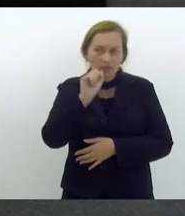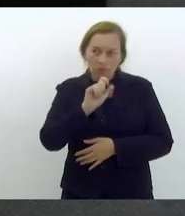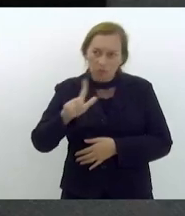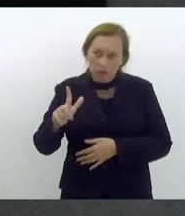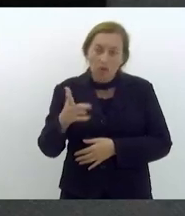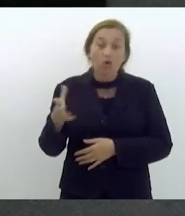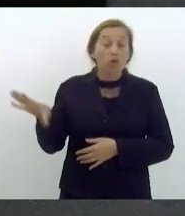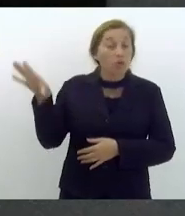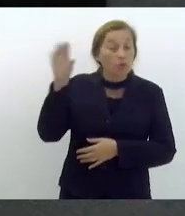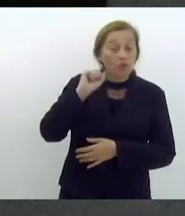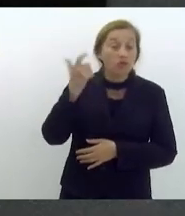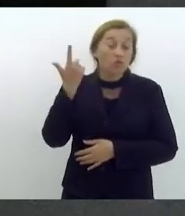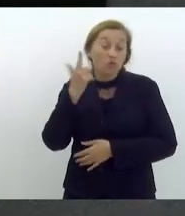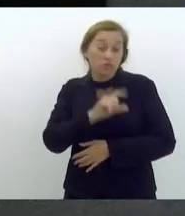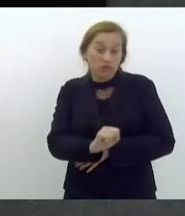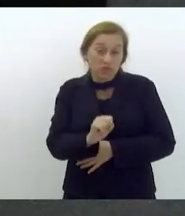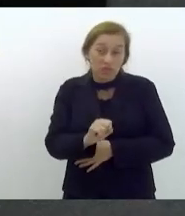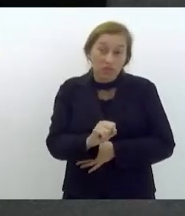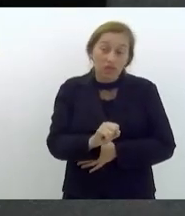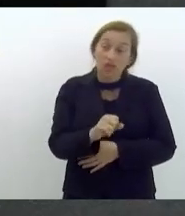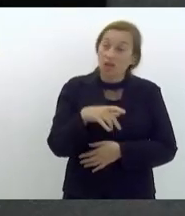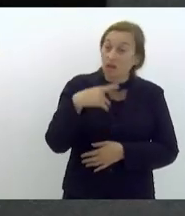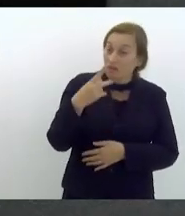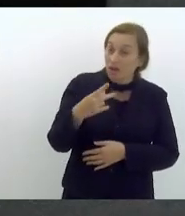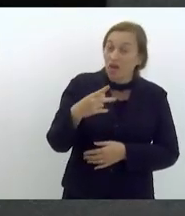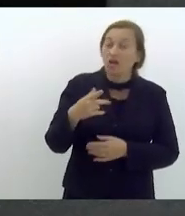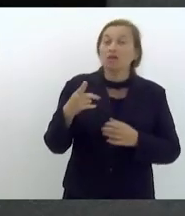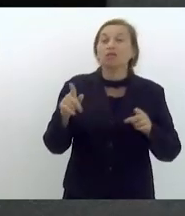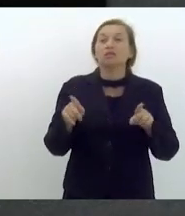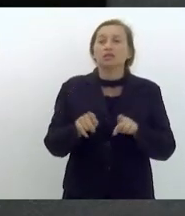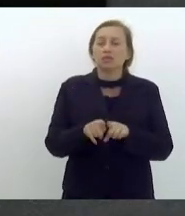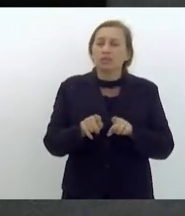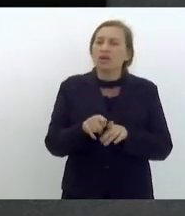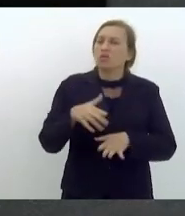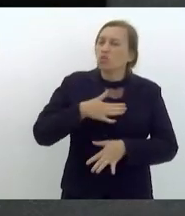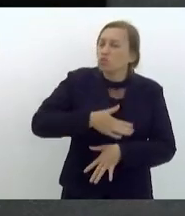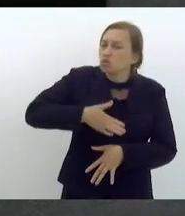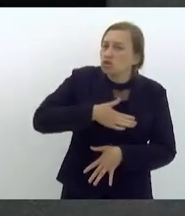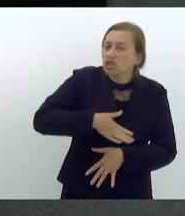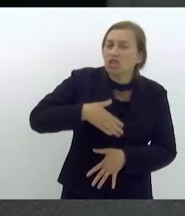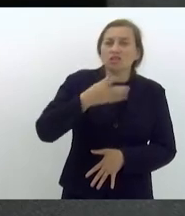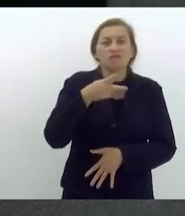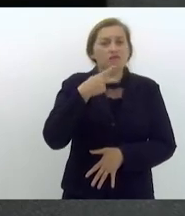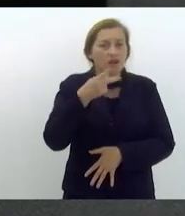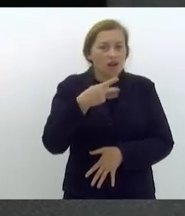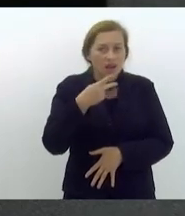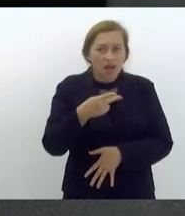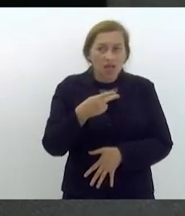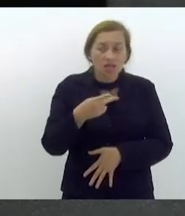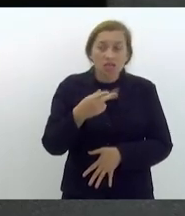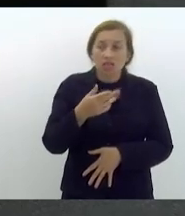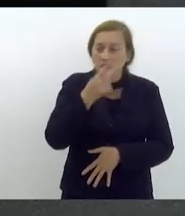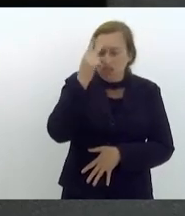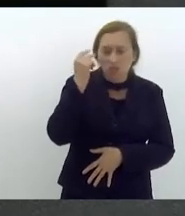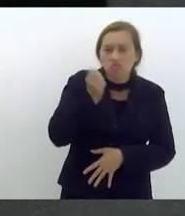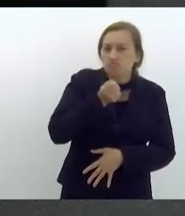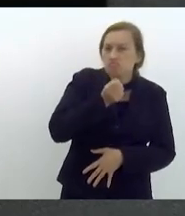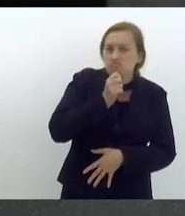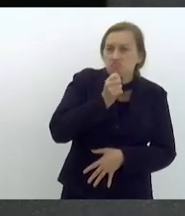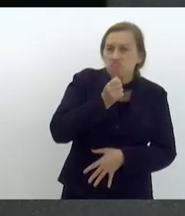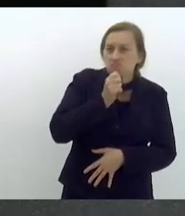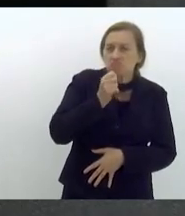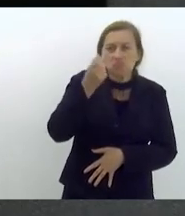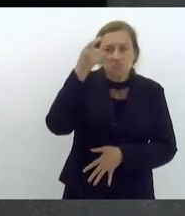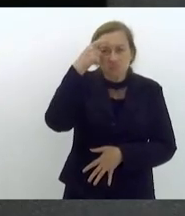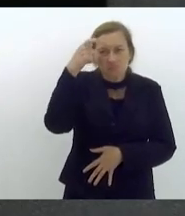ouvir o discurso nessa mesma pegada eu gostaria de afirmar que ninguém em sã consciência